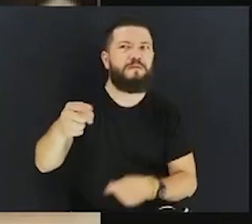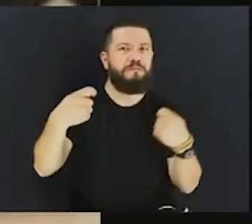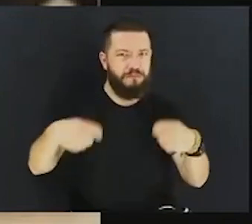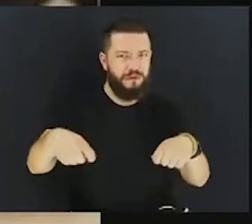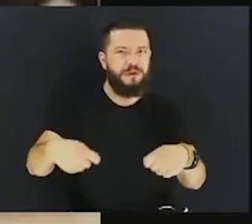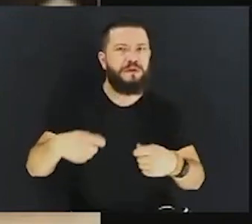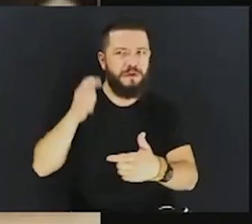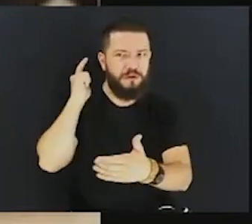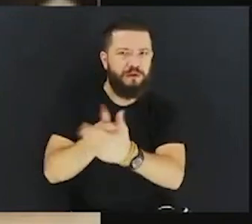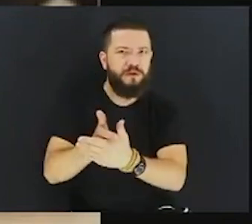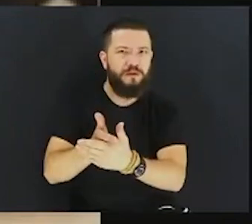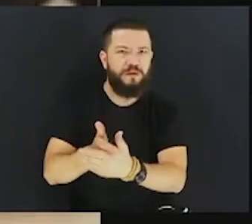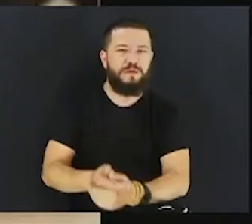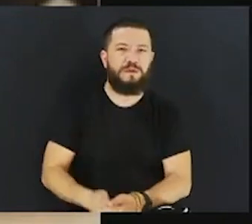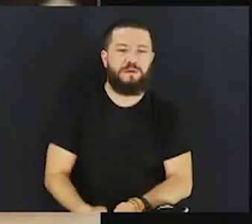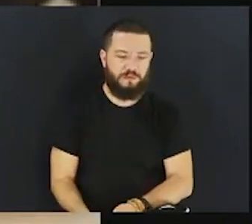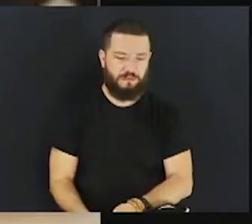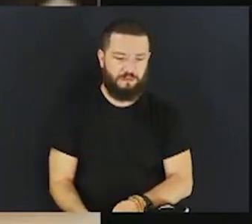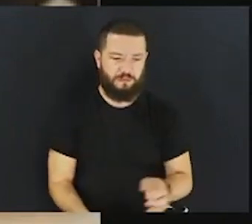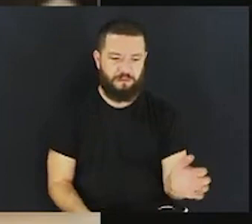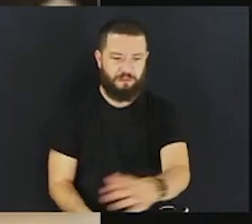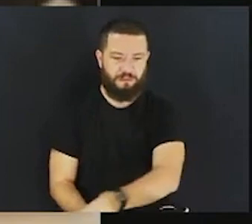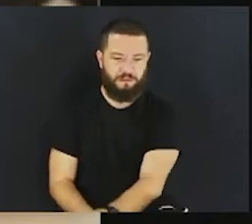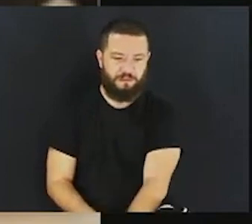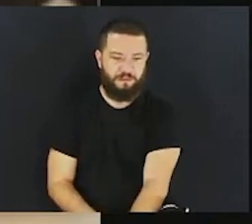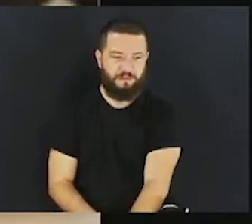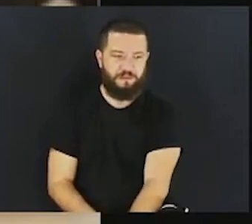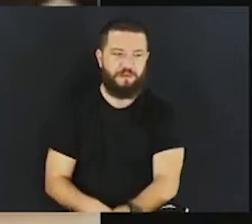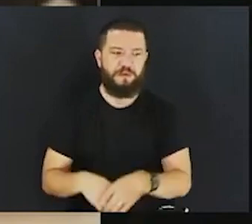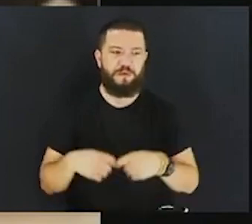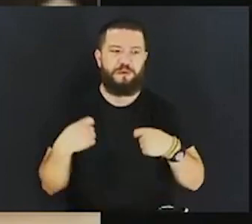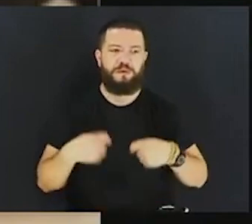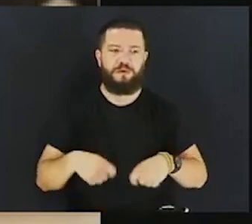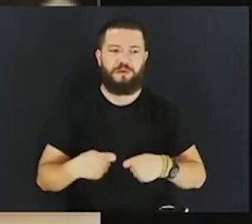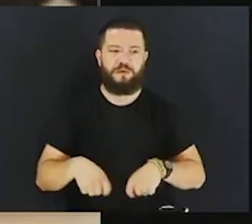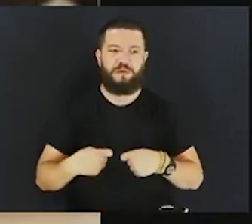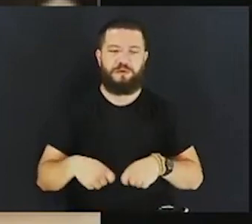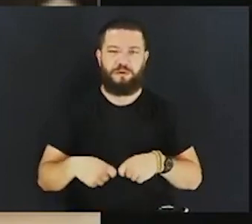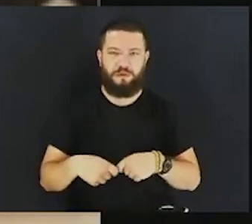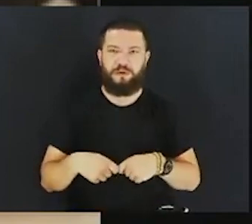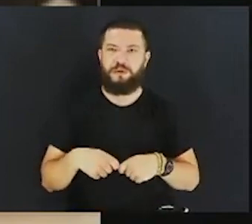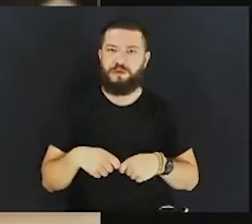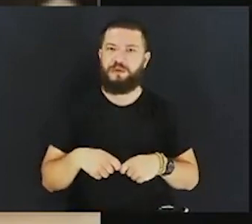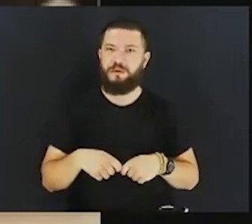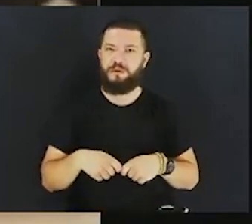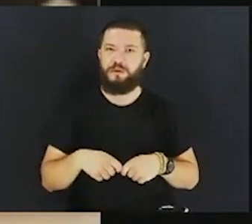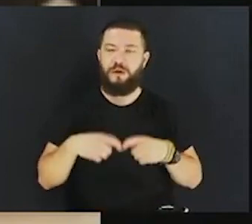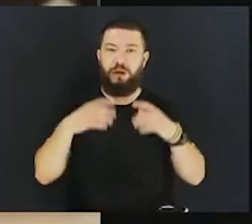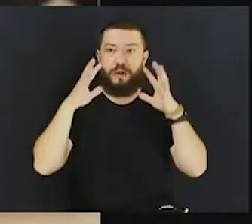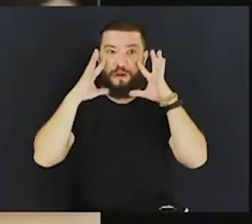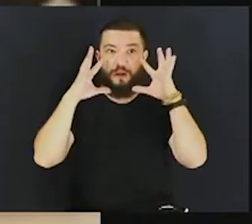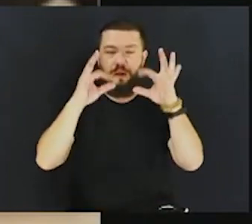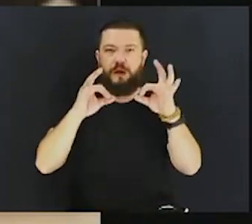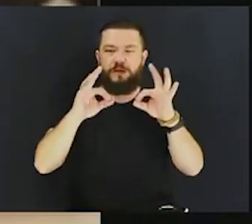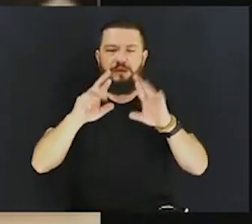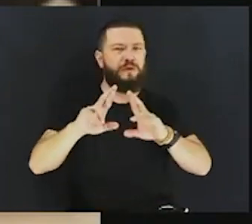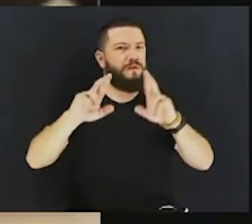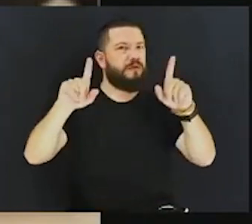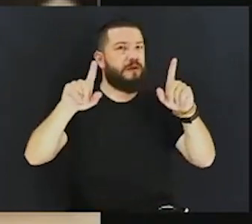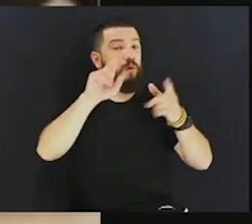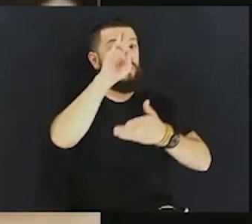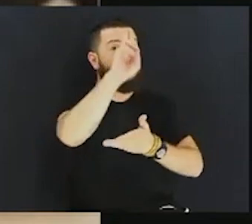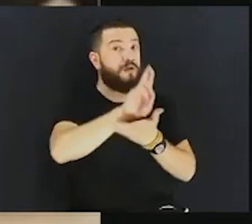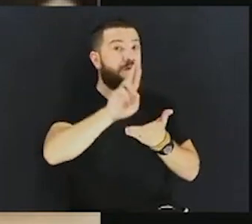gente tem que realmente ter um olhar para a universidade diferente do que eu tenho observado aqui. A universidade deve ser